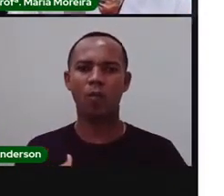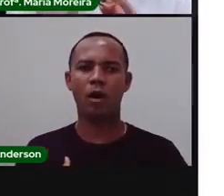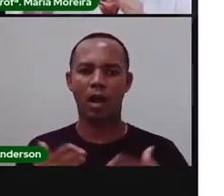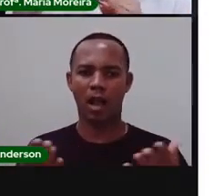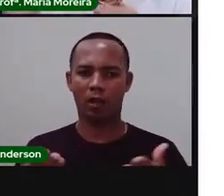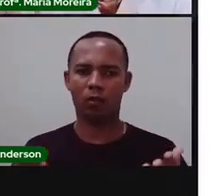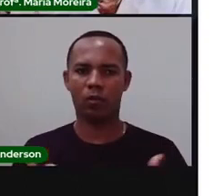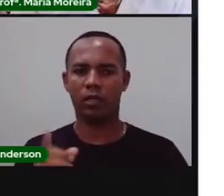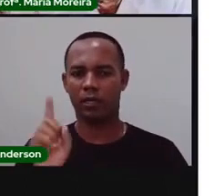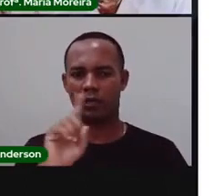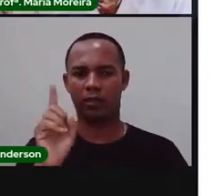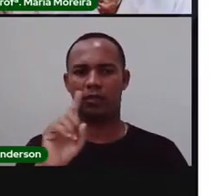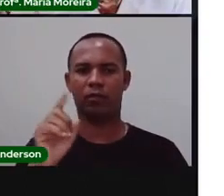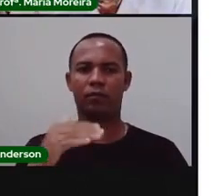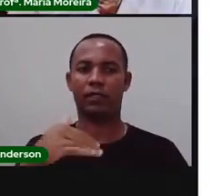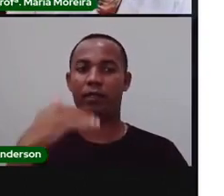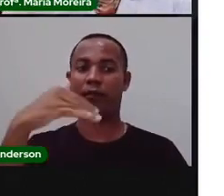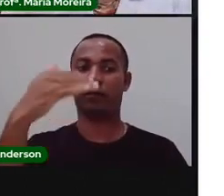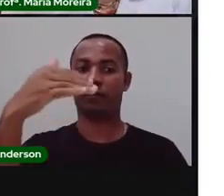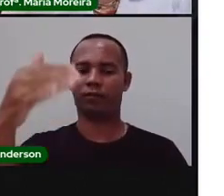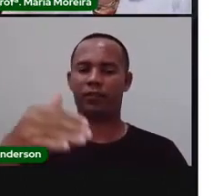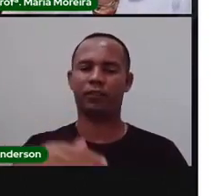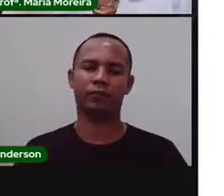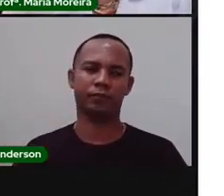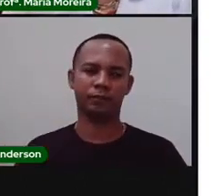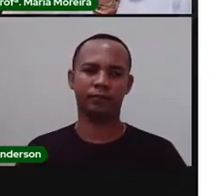agora, não, lá na frente, certo?